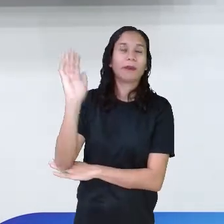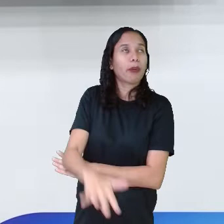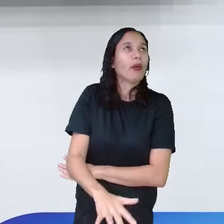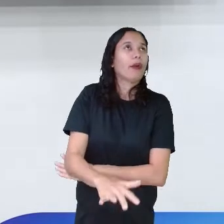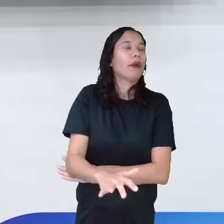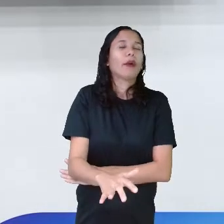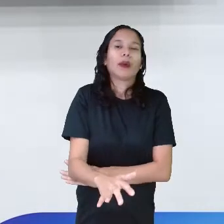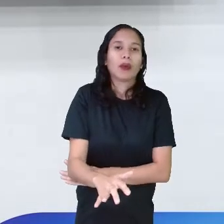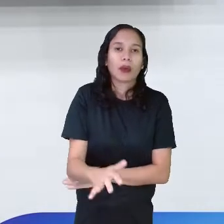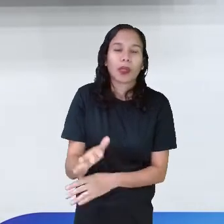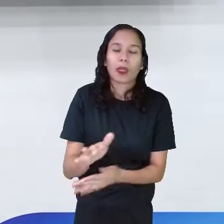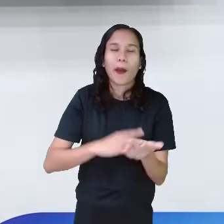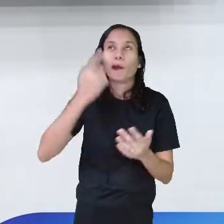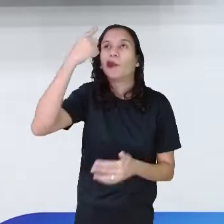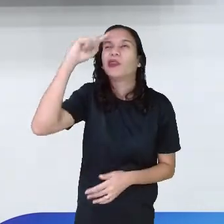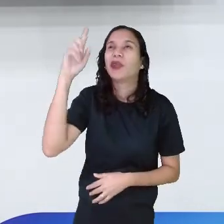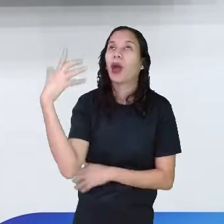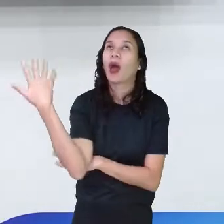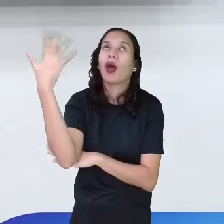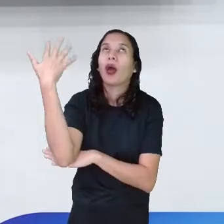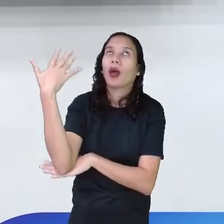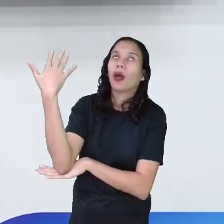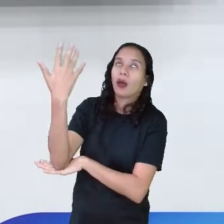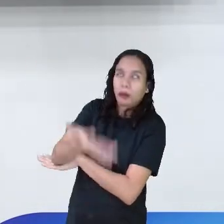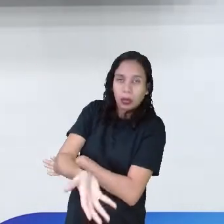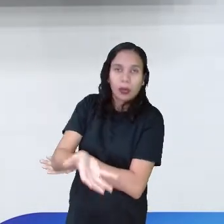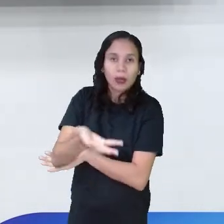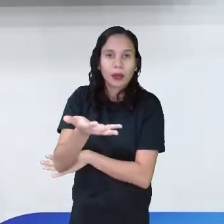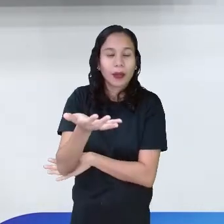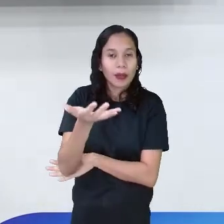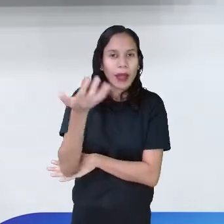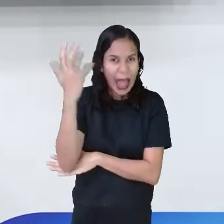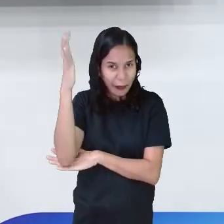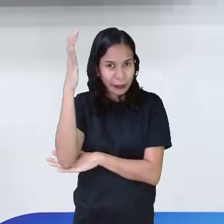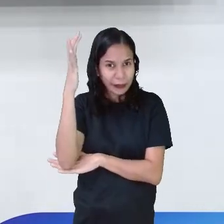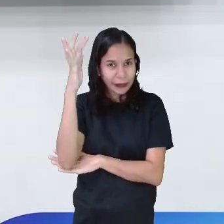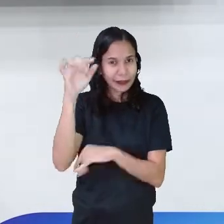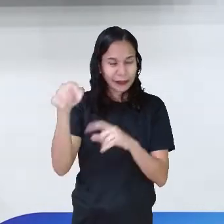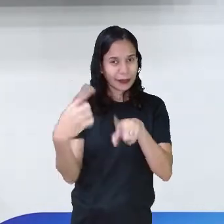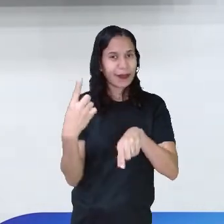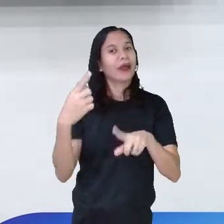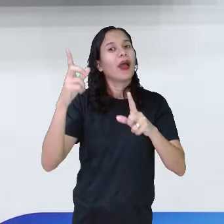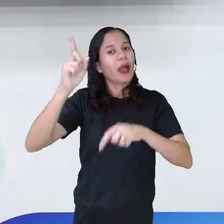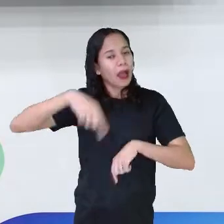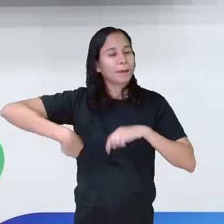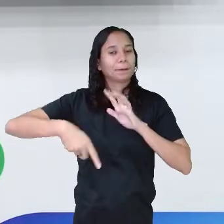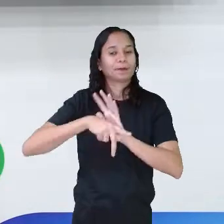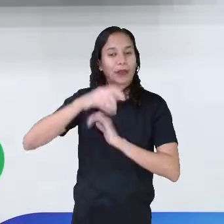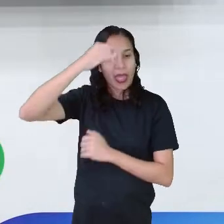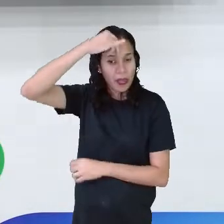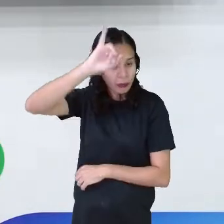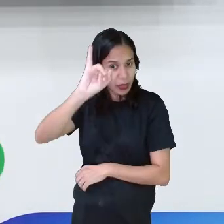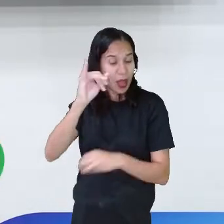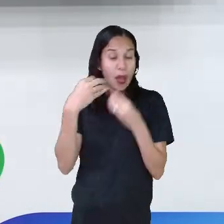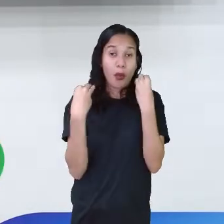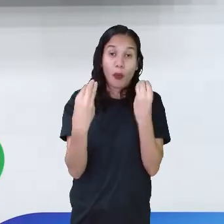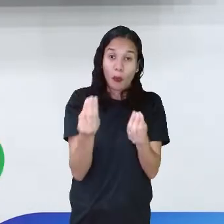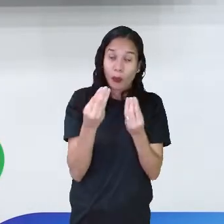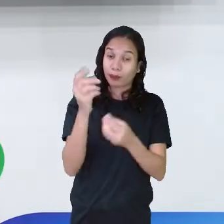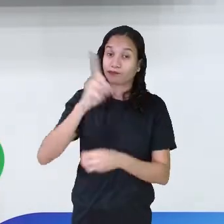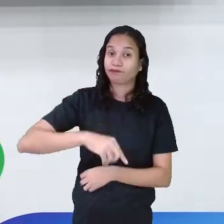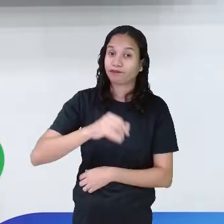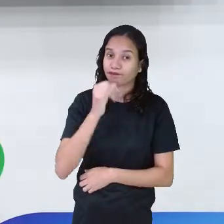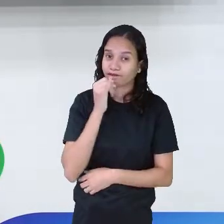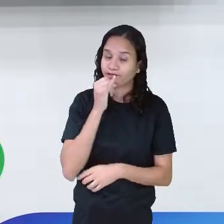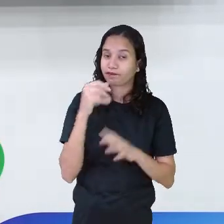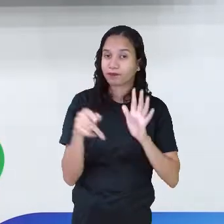concorda comigo? Um belo dia ela acorda com mal-estar e desmaia no meio da rua? Não, não é? Então, é uma coisa que poderia ter sido evitada. Esse é o exemplo que eu